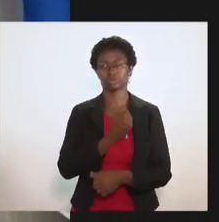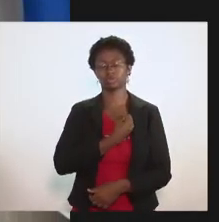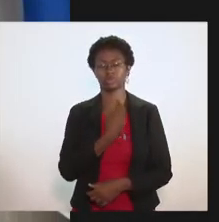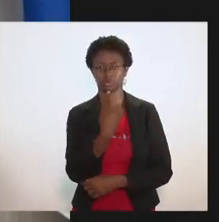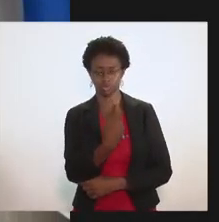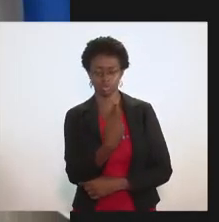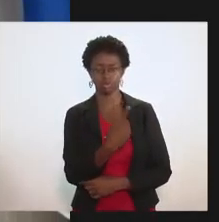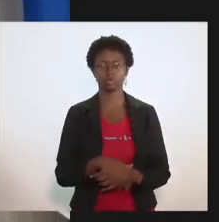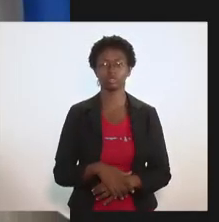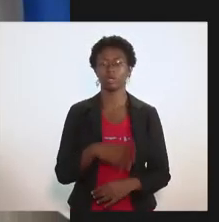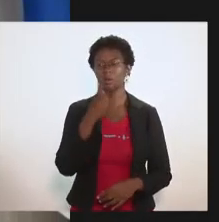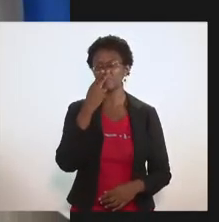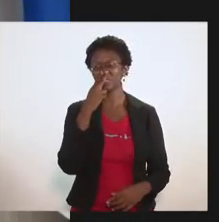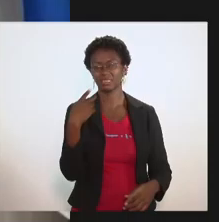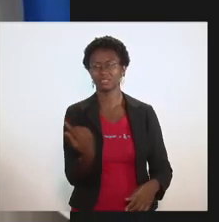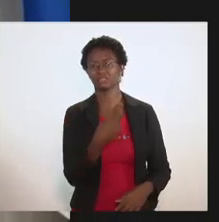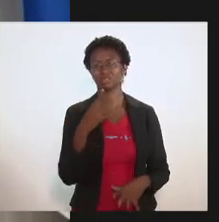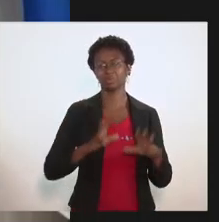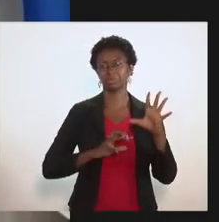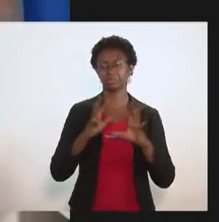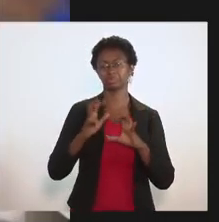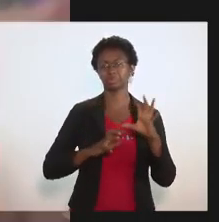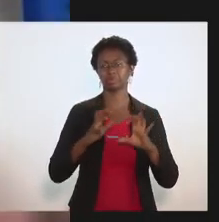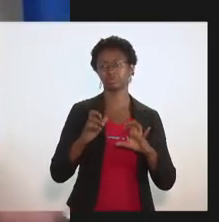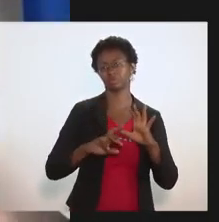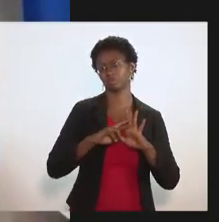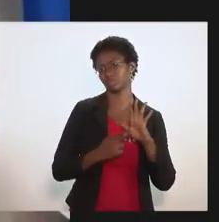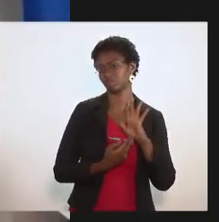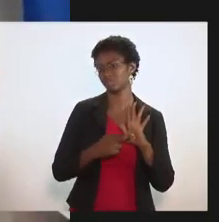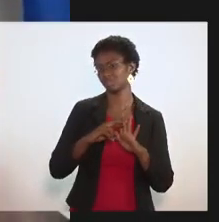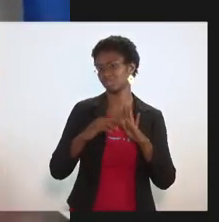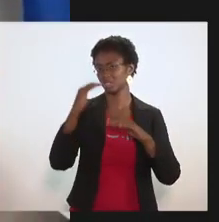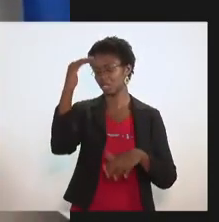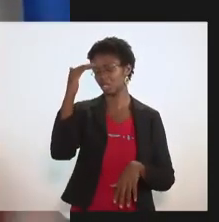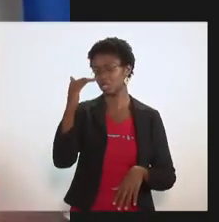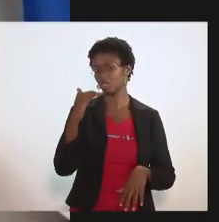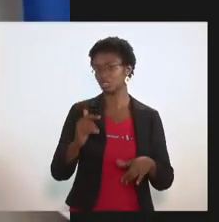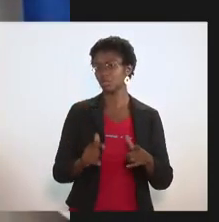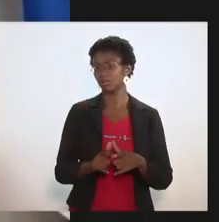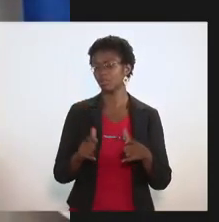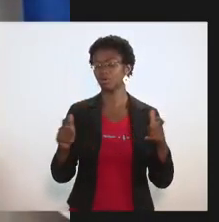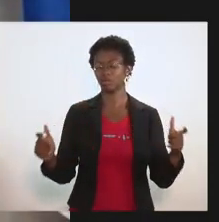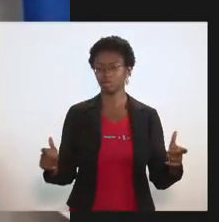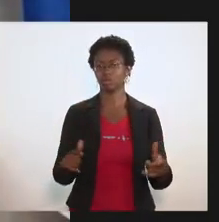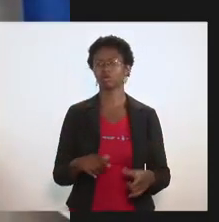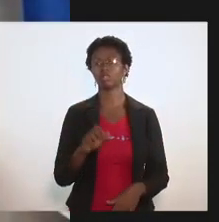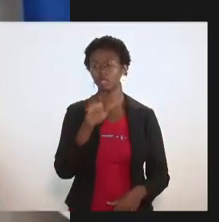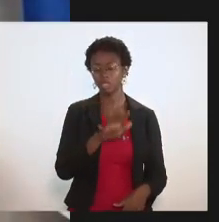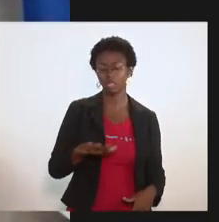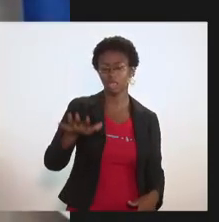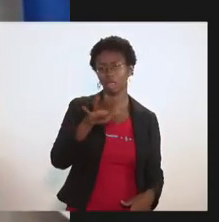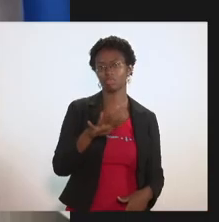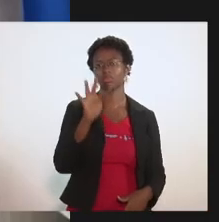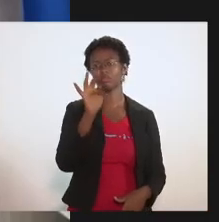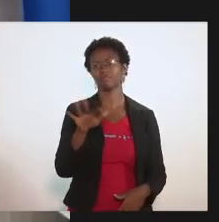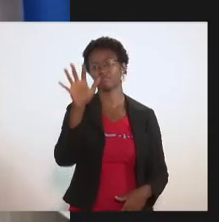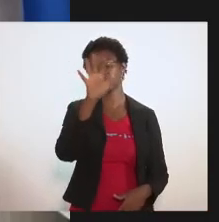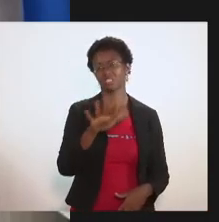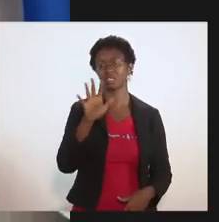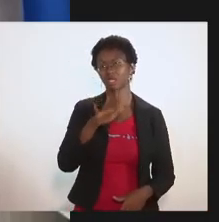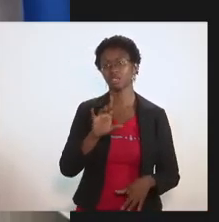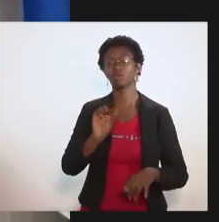caça o alvará, faz o que tem que fazer. Essa é a primeira ponderação. A segunda ponderação é que nós, com essa não aprovação